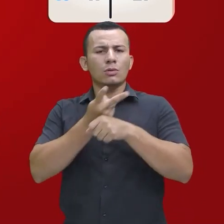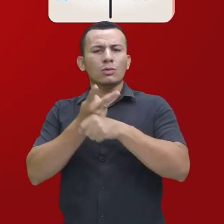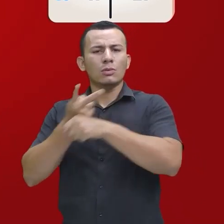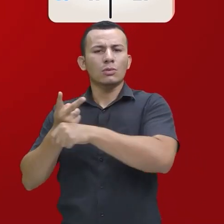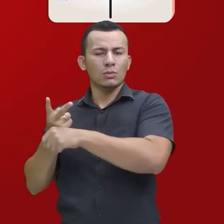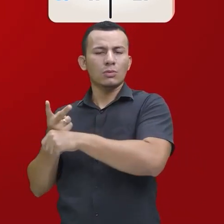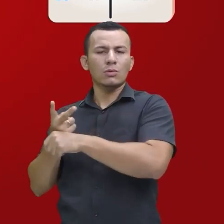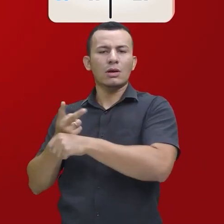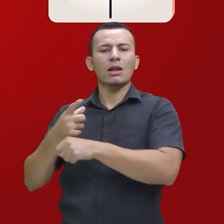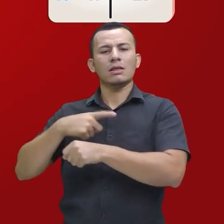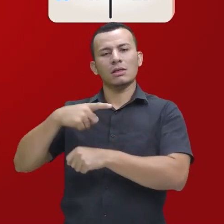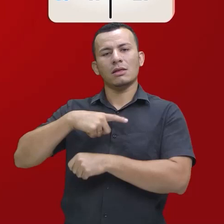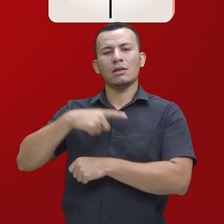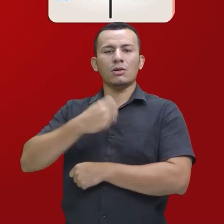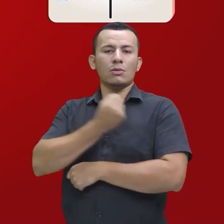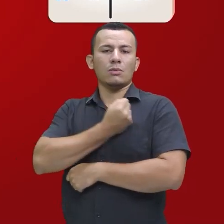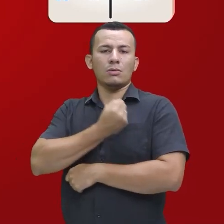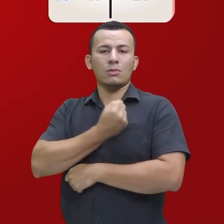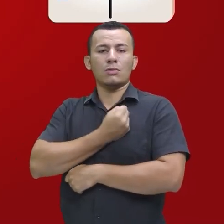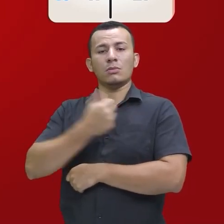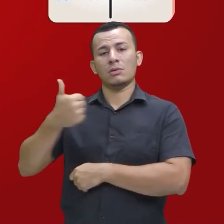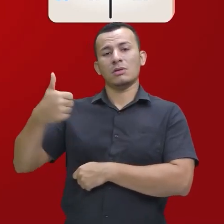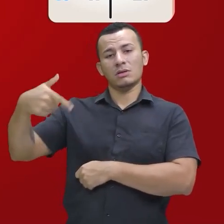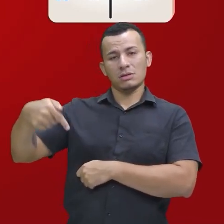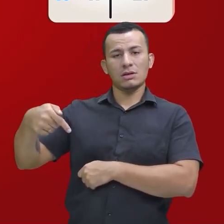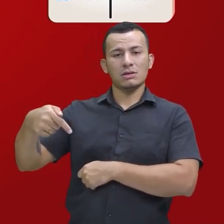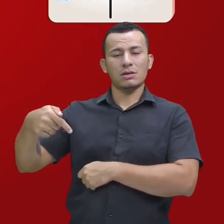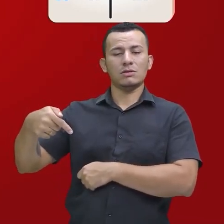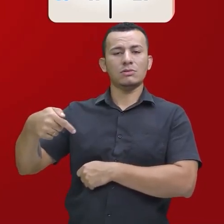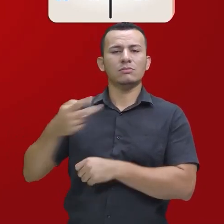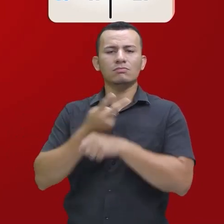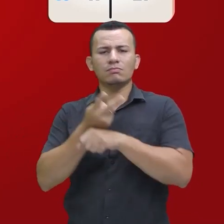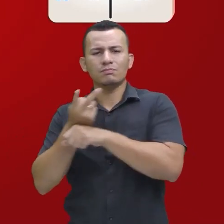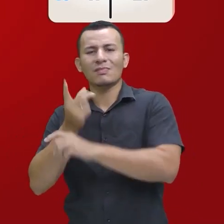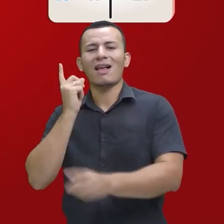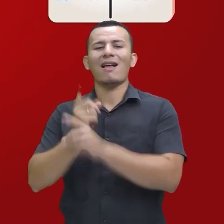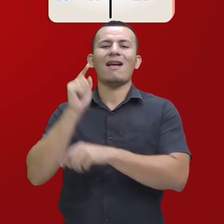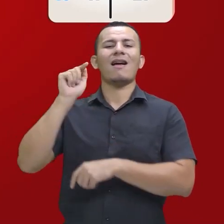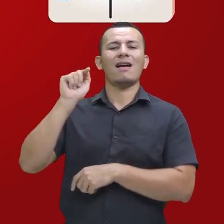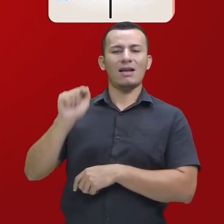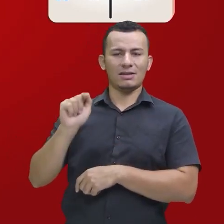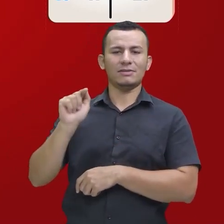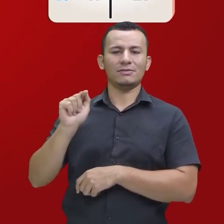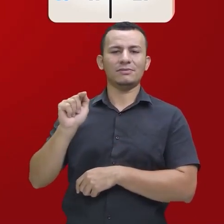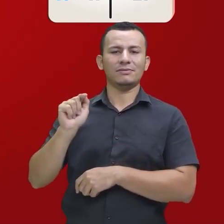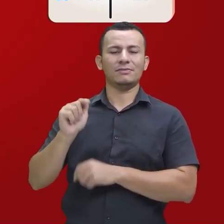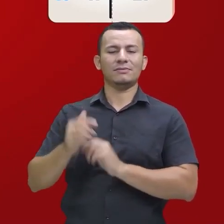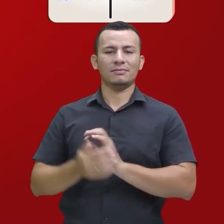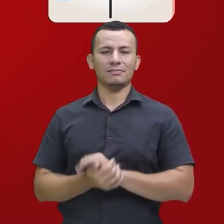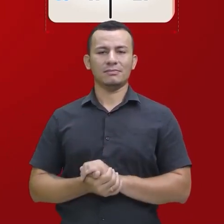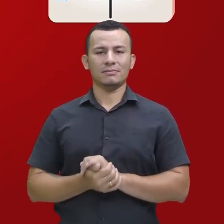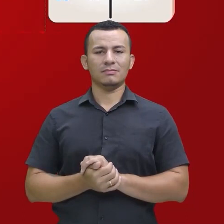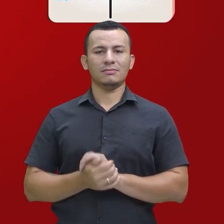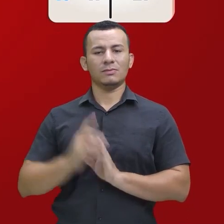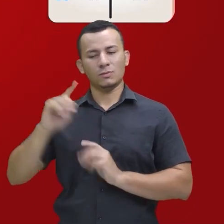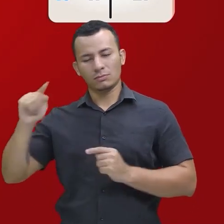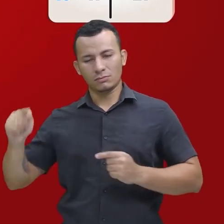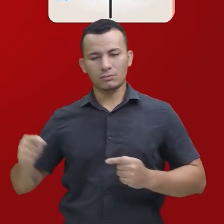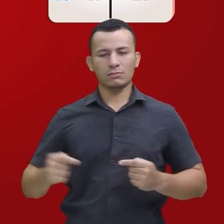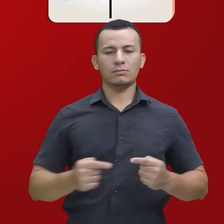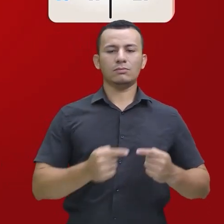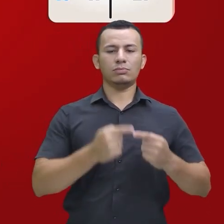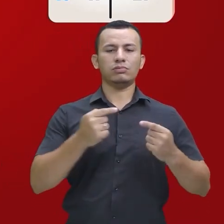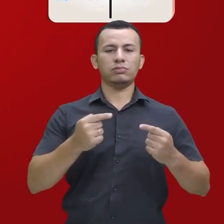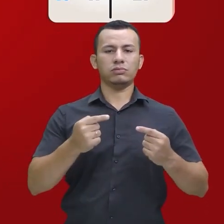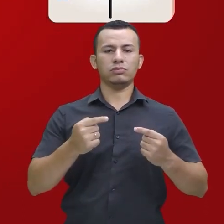de dominó que tem o número 17. Encontrou? Encontrou? Encontrei. Então vou trazer para